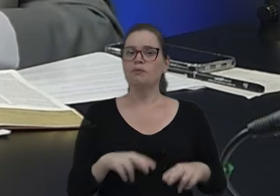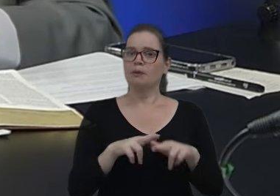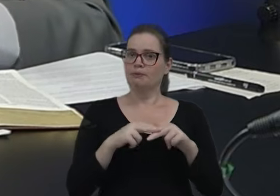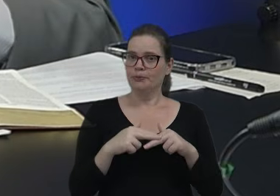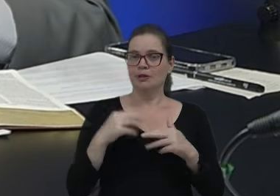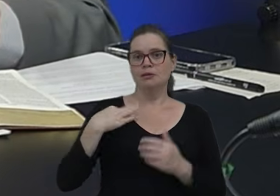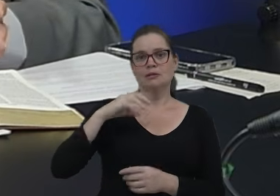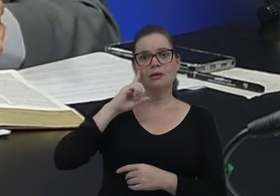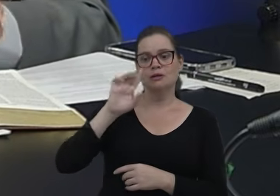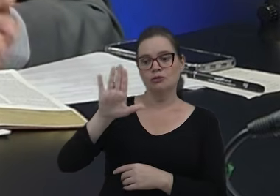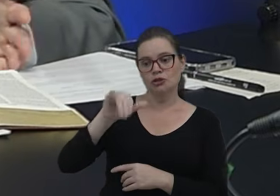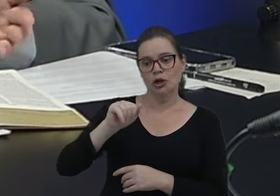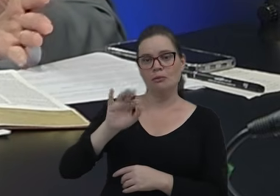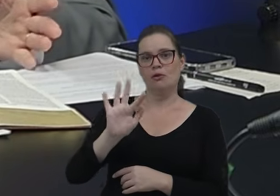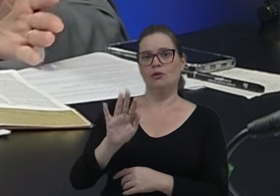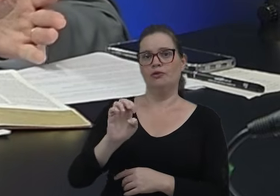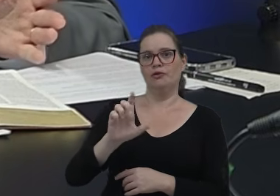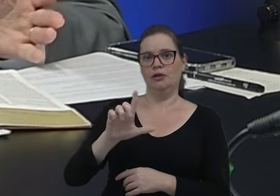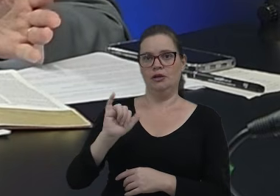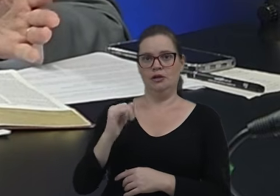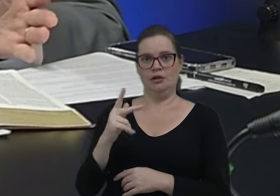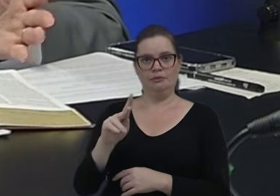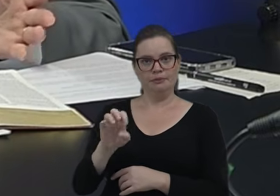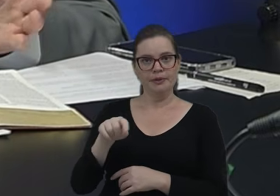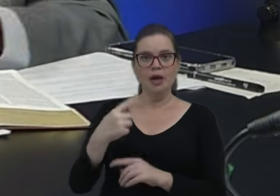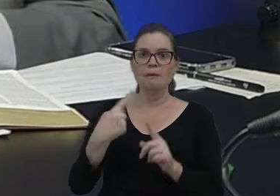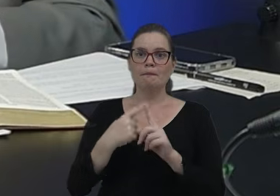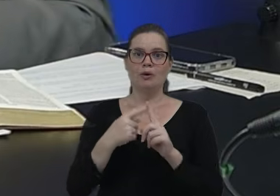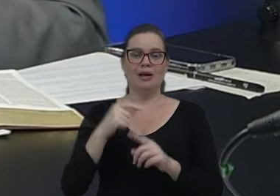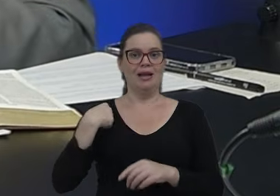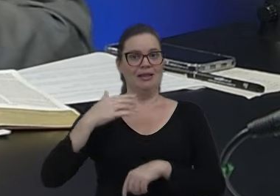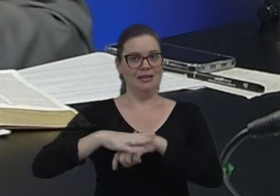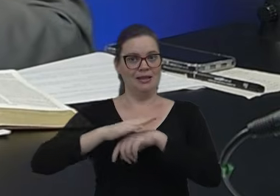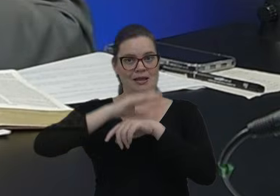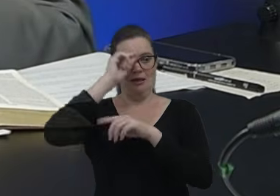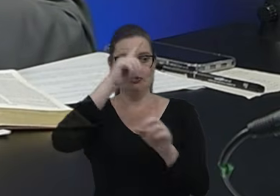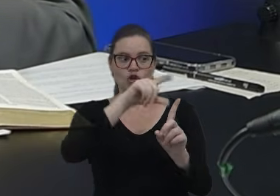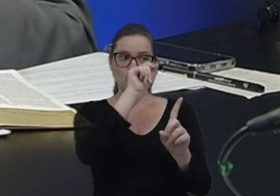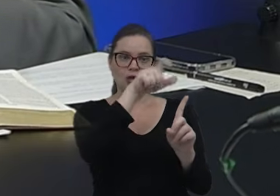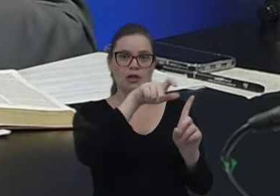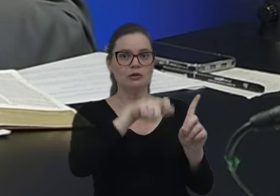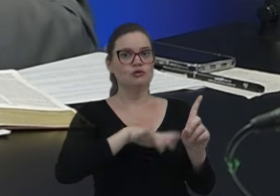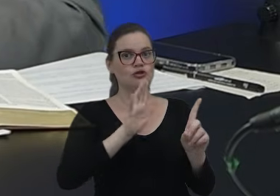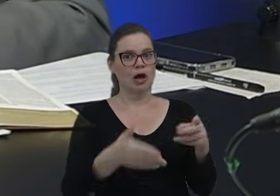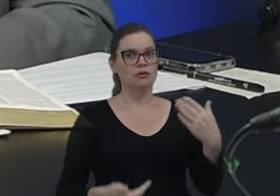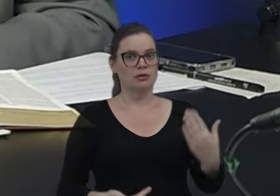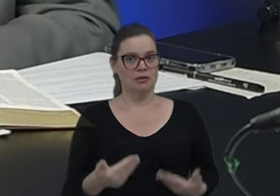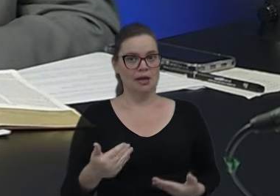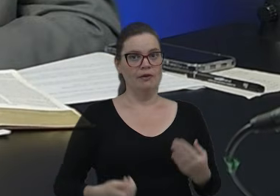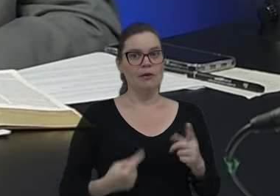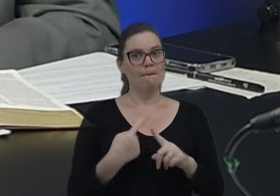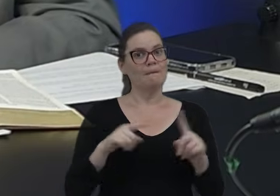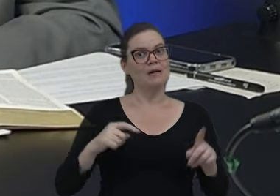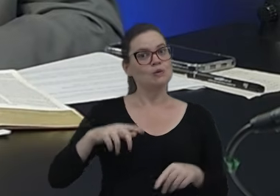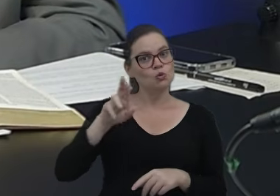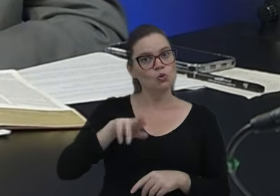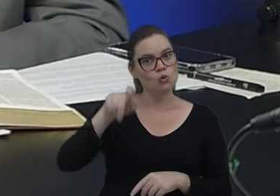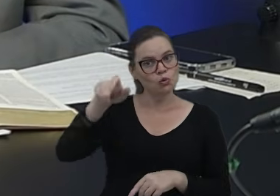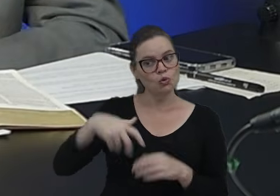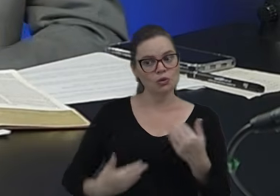o etíope, eunuco, tinha sido eleito. E através de uma ação do Espírito Santo, usando um